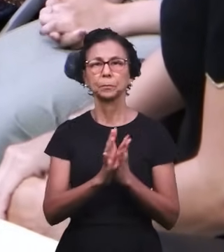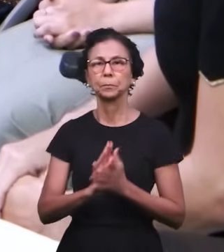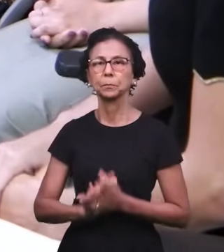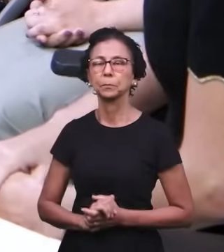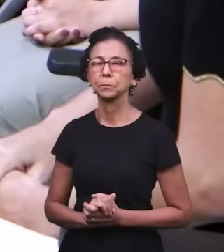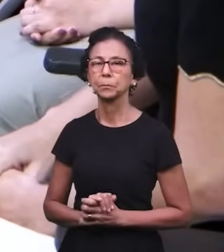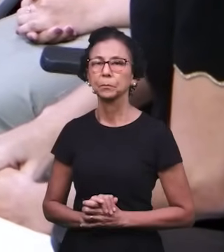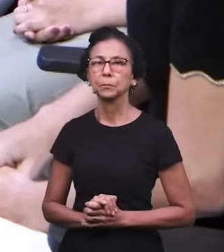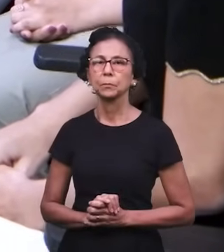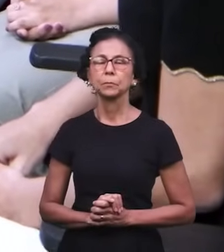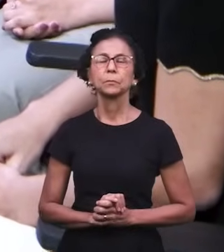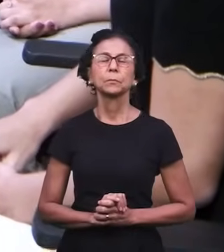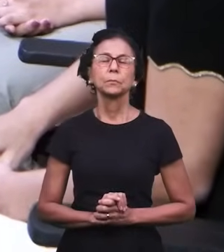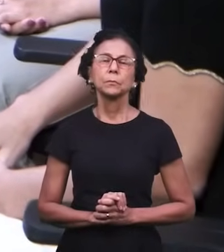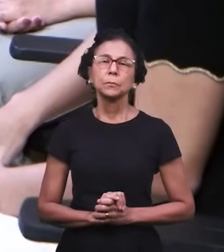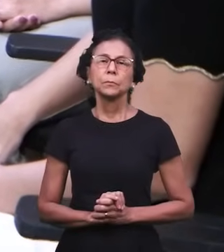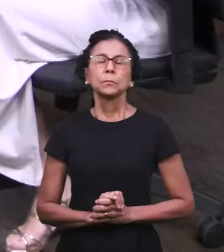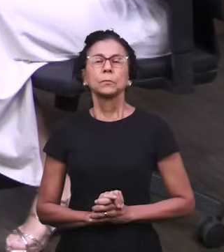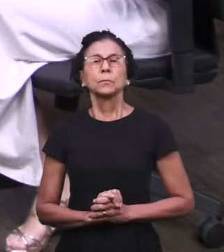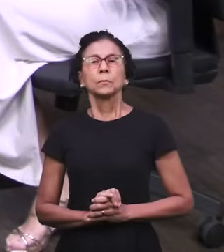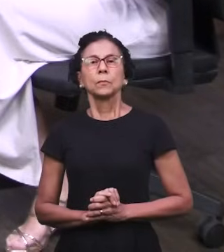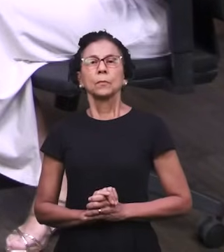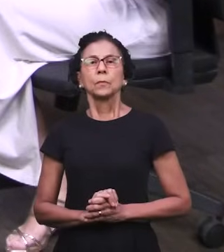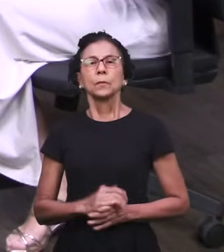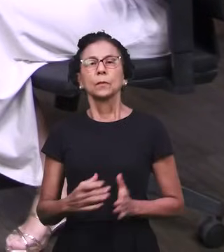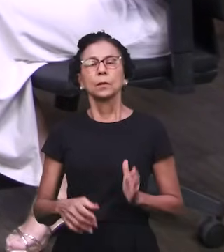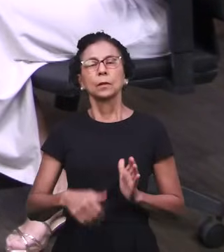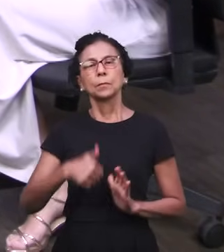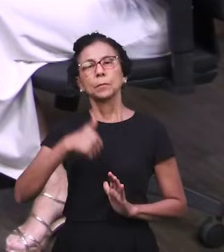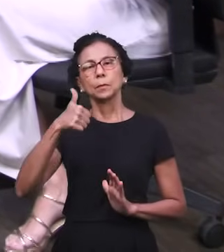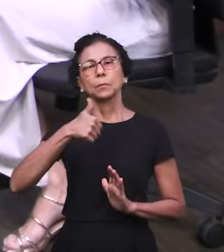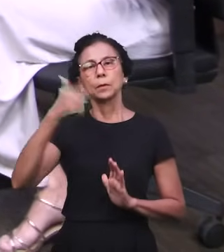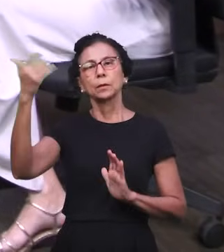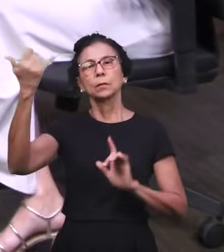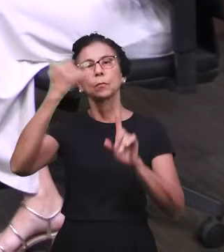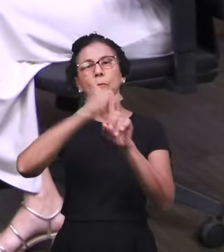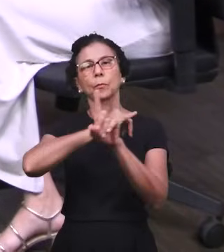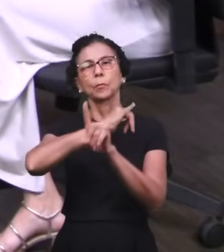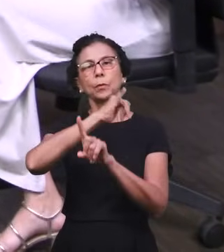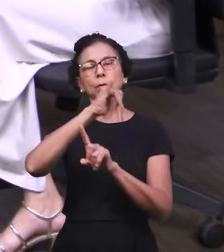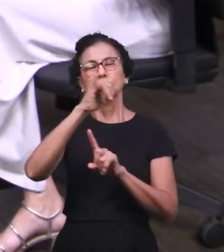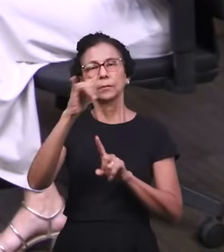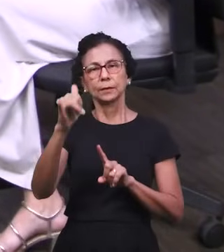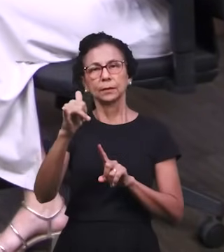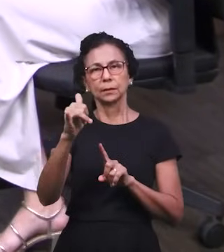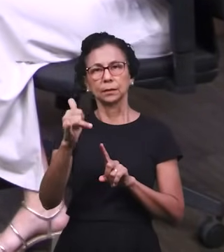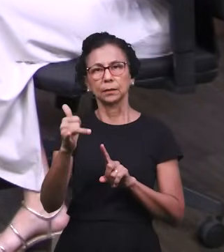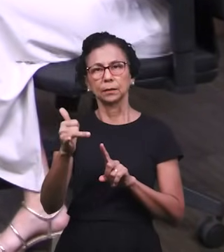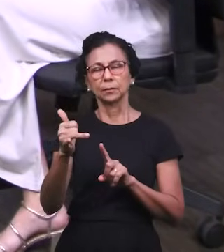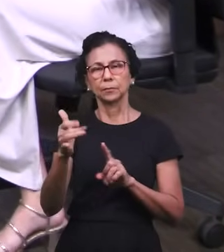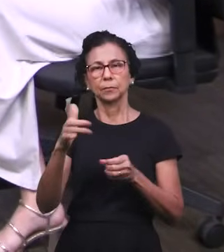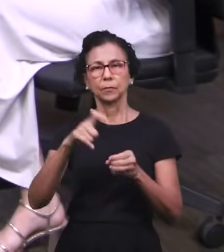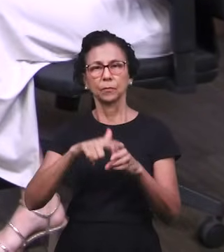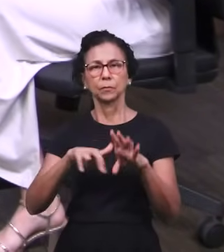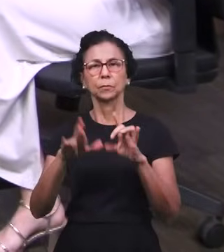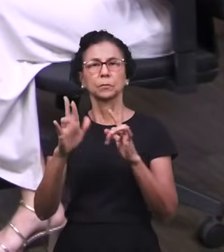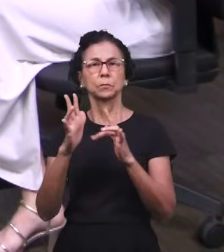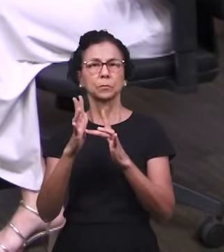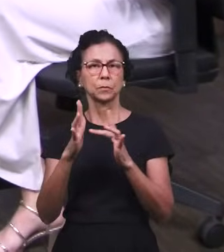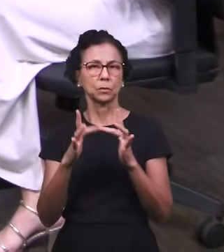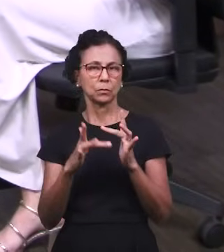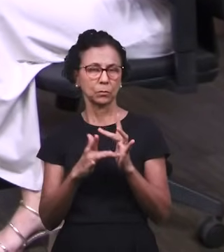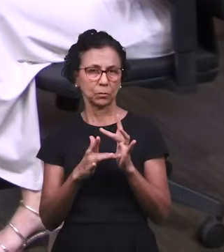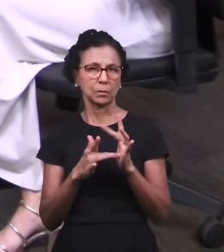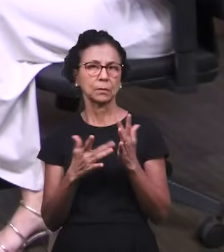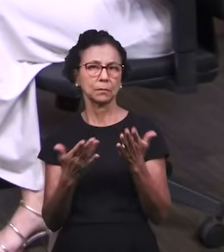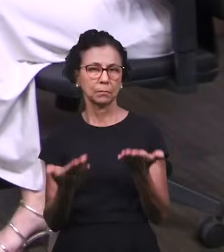Senhor Jesus, está lá no livro do Gênesis, mostrando que, né, a preocupação do